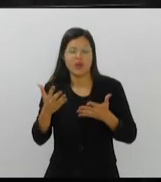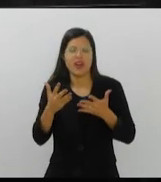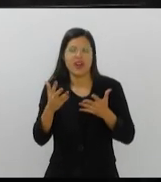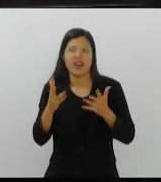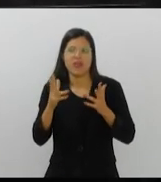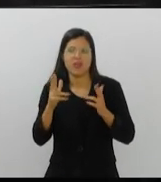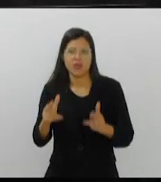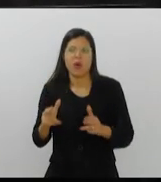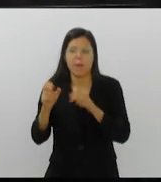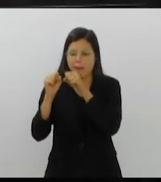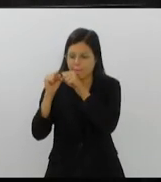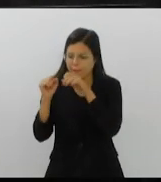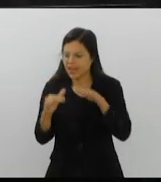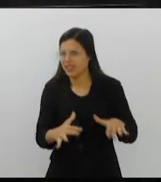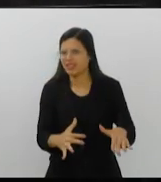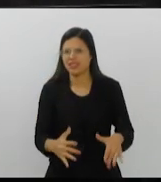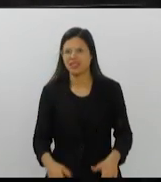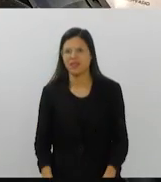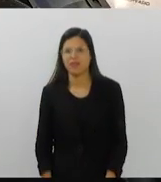uma bênção.